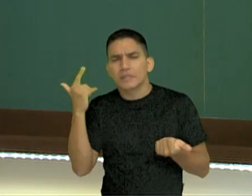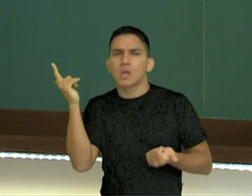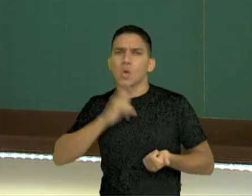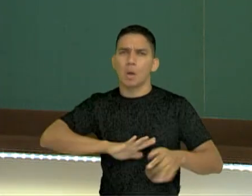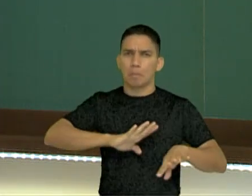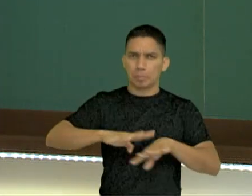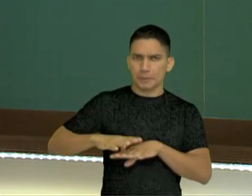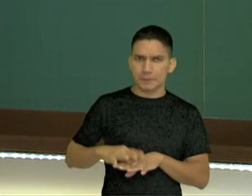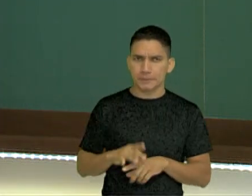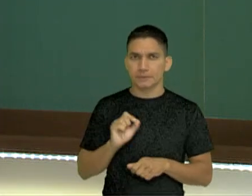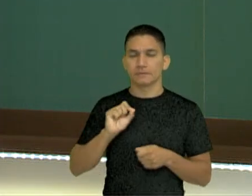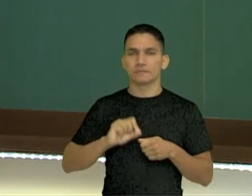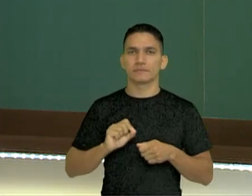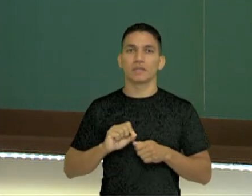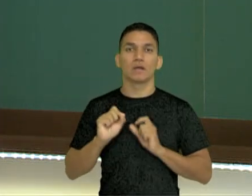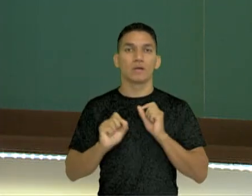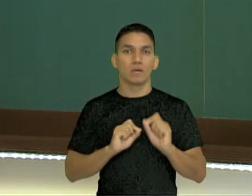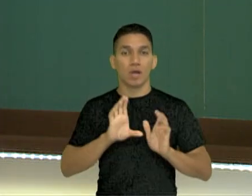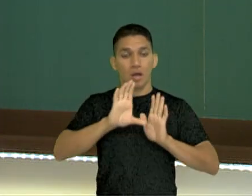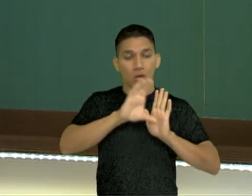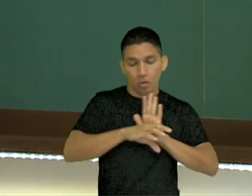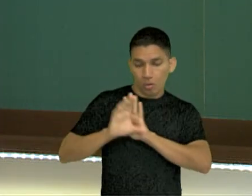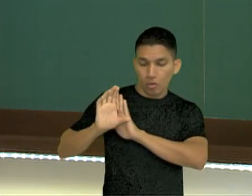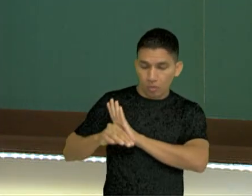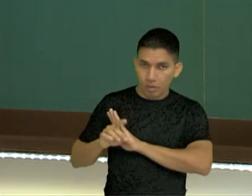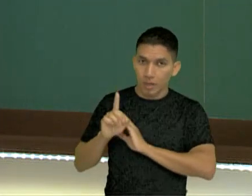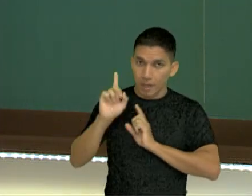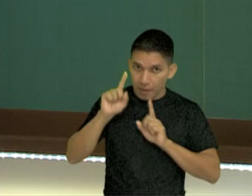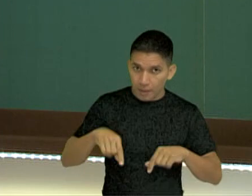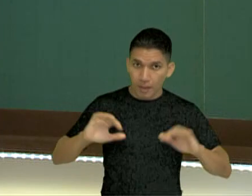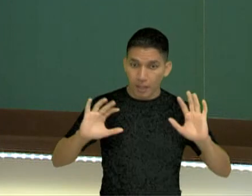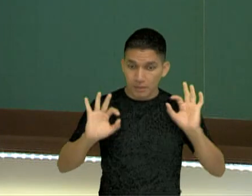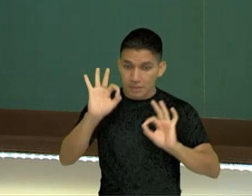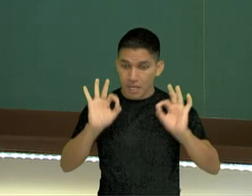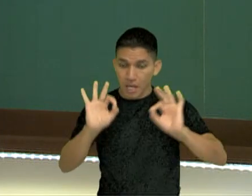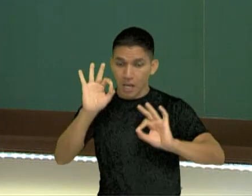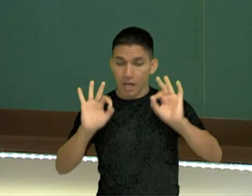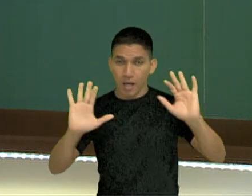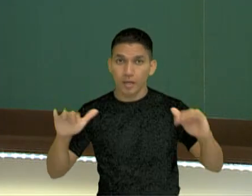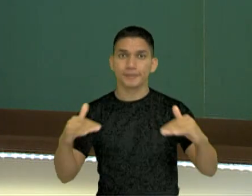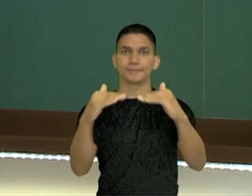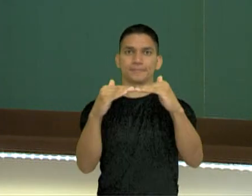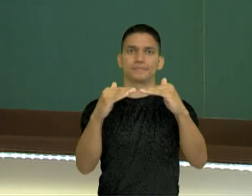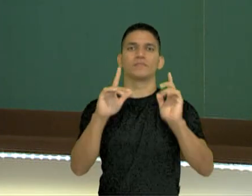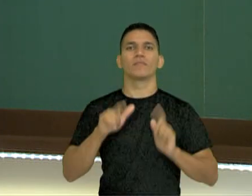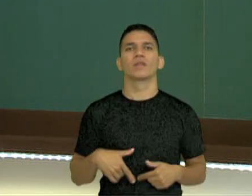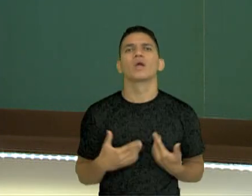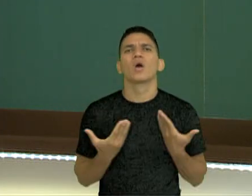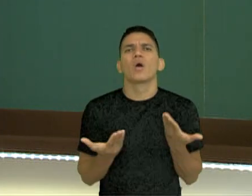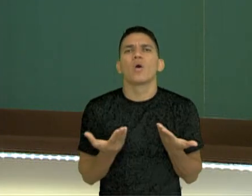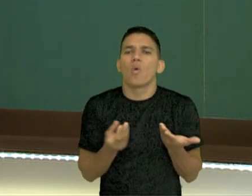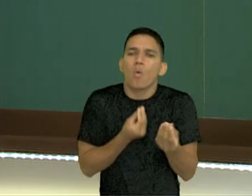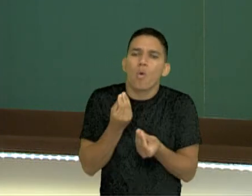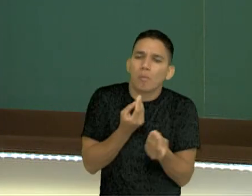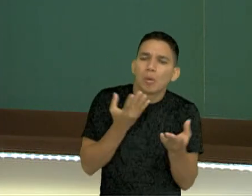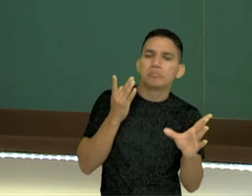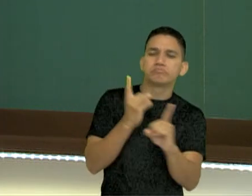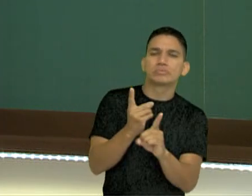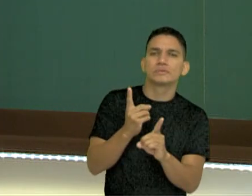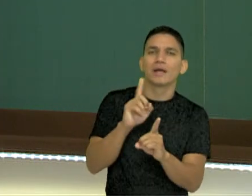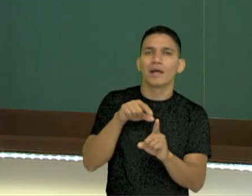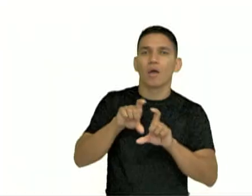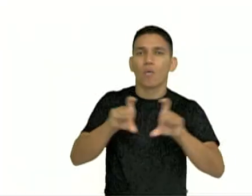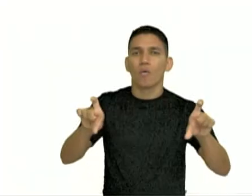cálculo, eu vou usar o conceito exatamente do equivalente em taxas. Que para eu achar esse equivalente em taxas, eu vou